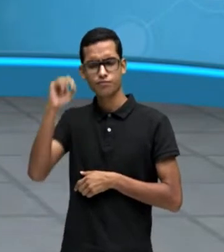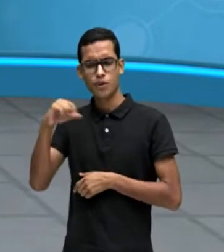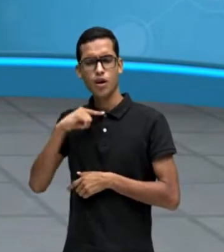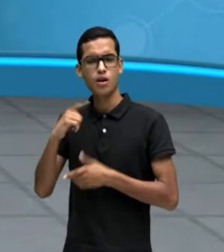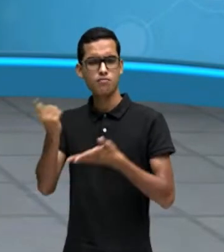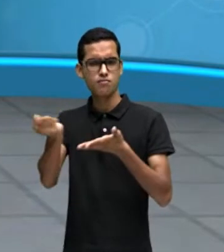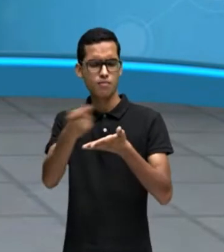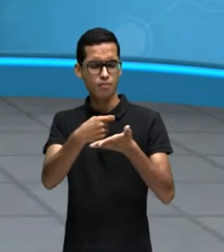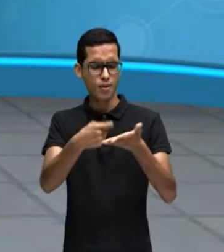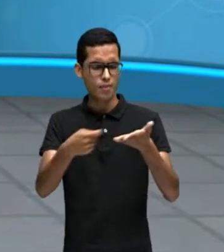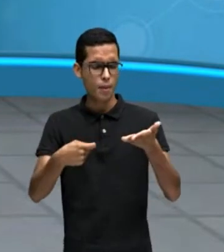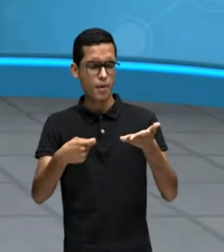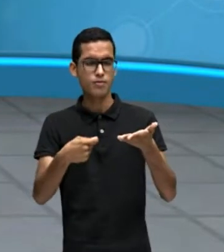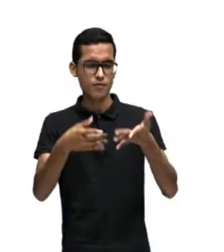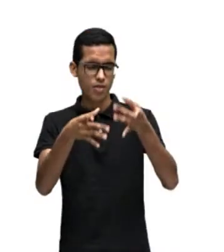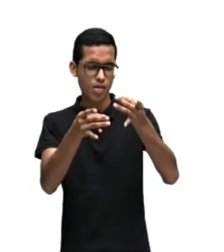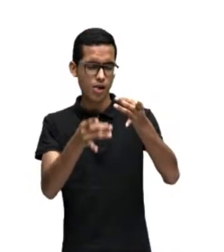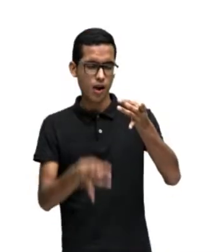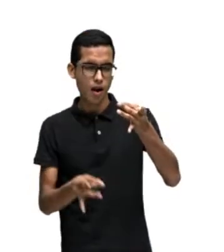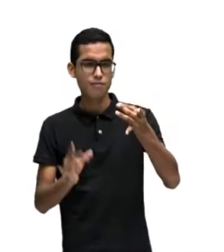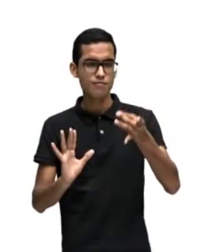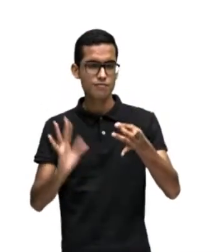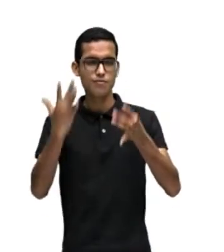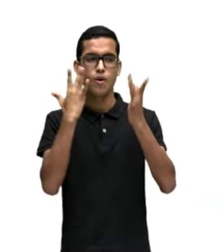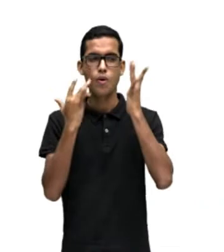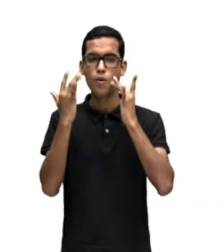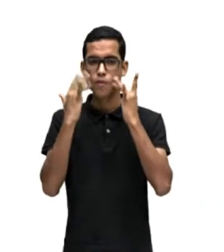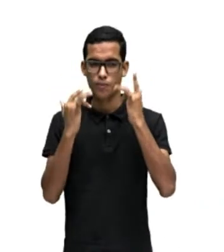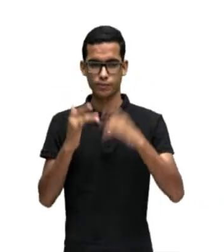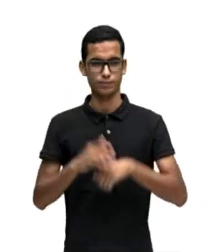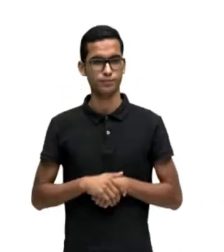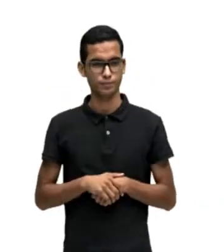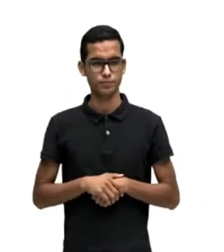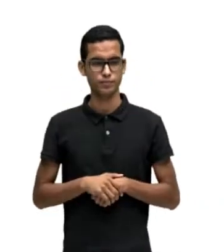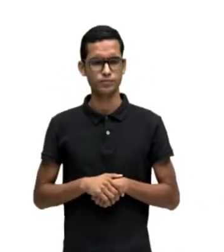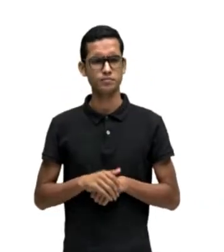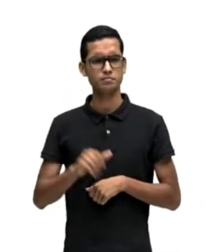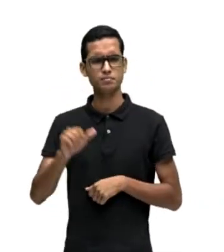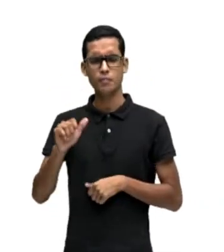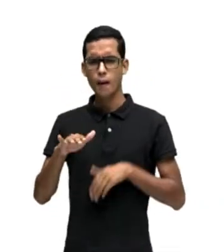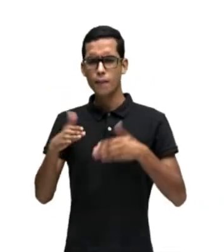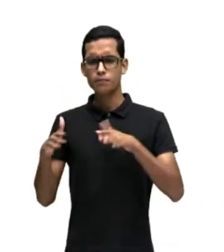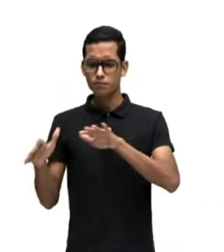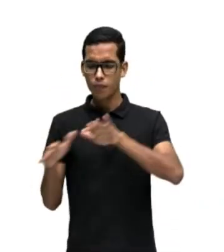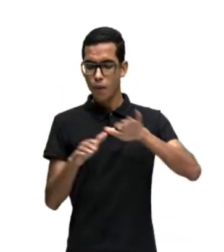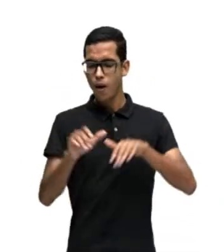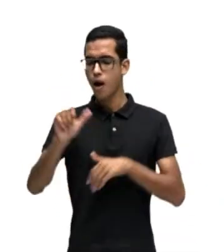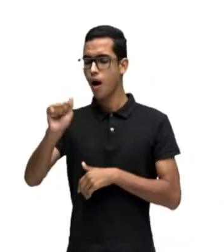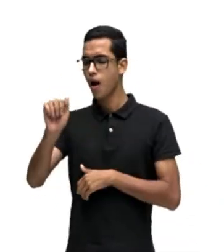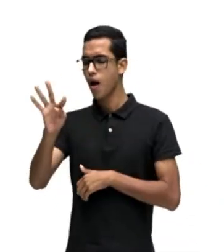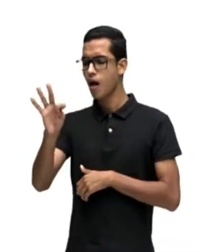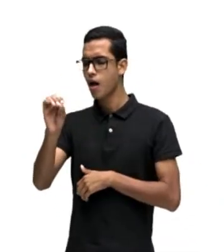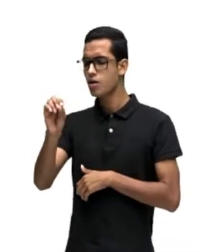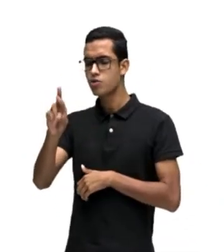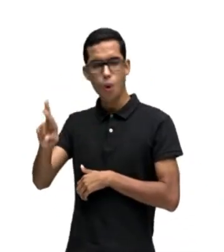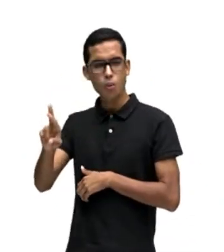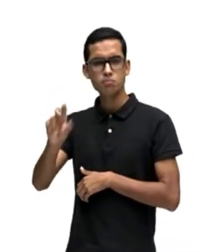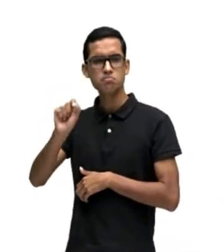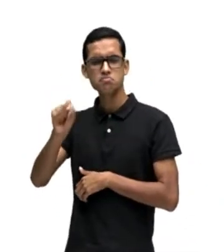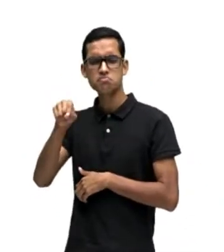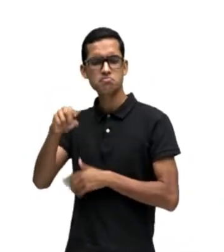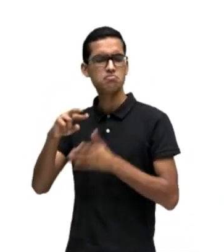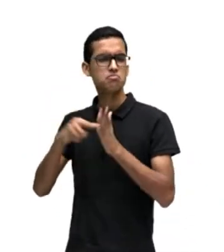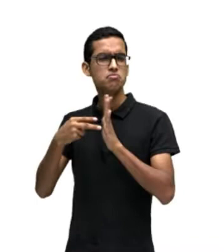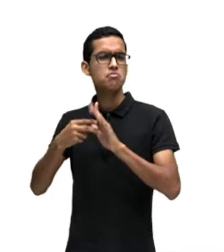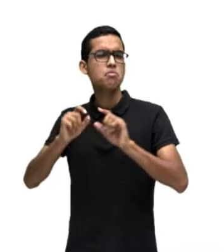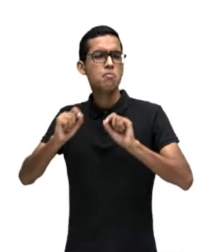escreve esses textos. E o ator? O ator é aquele que materializa o texto através da